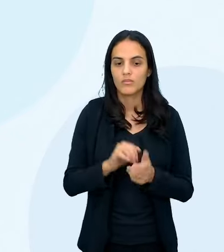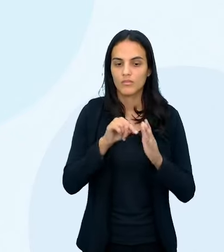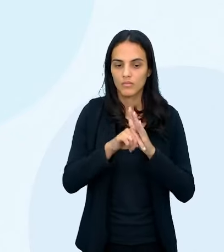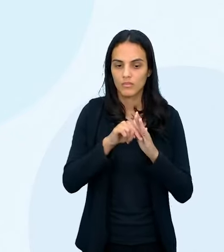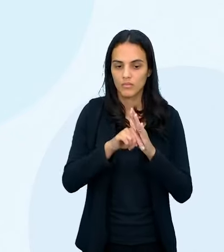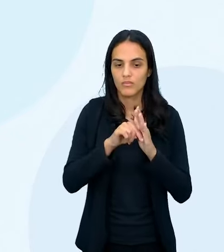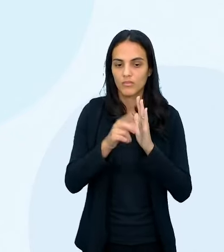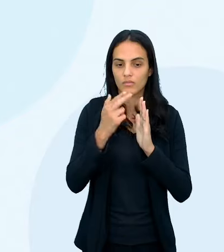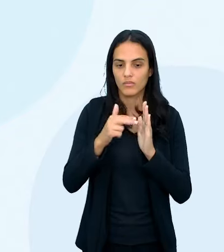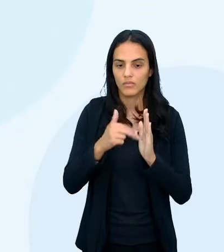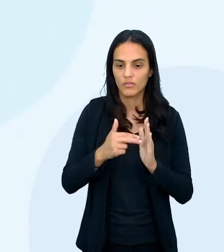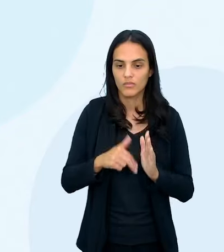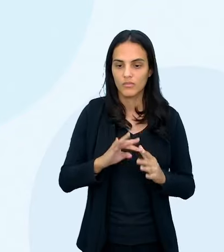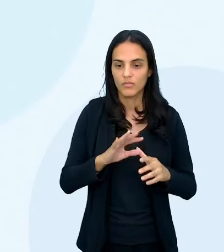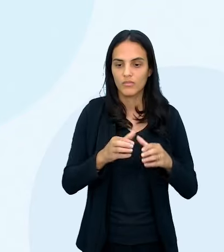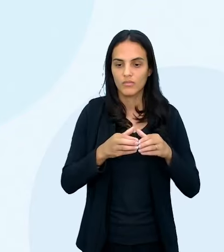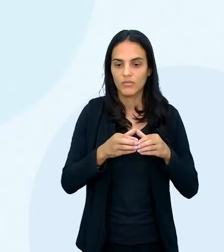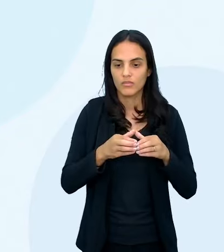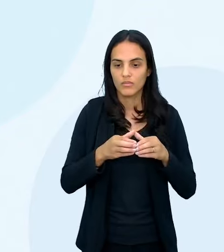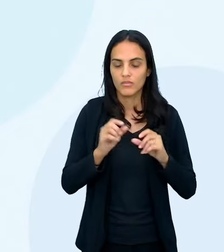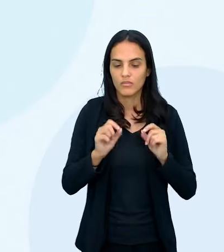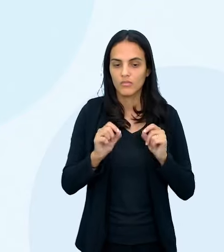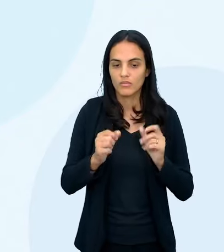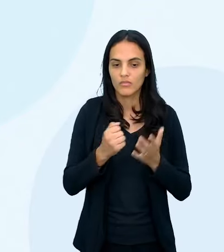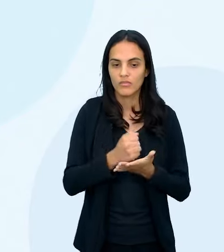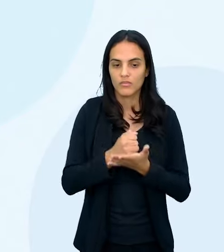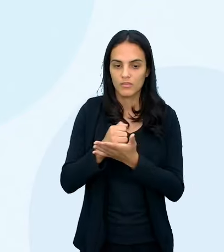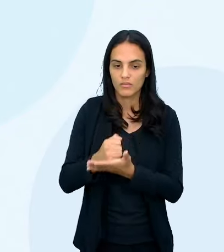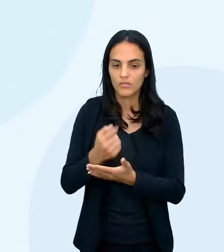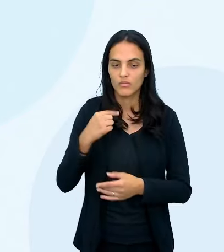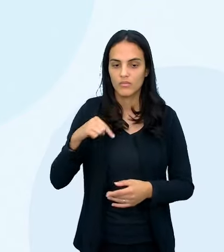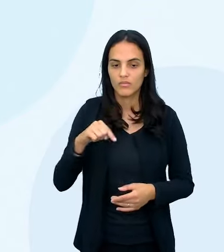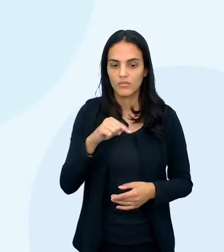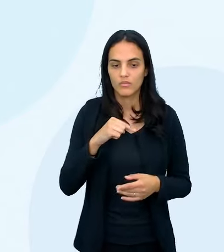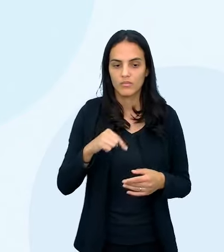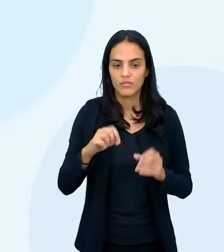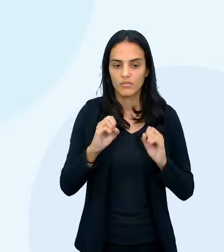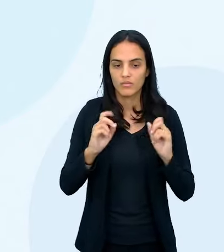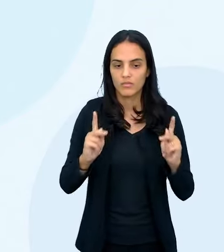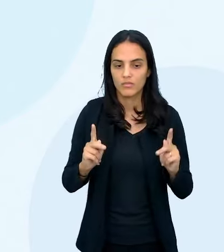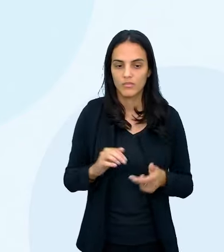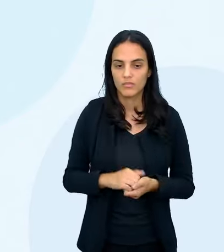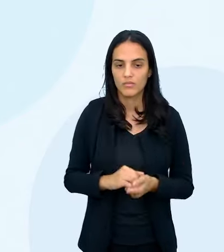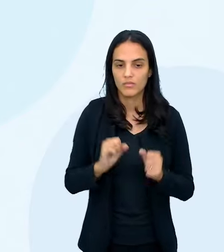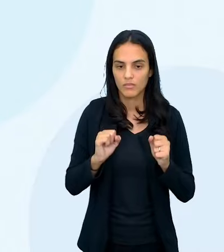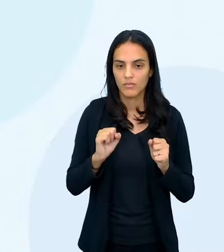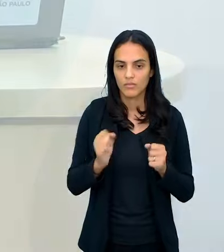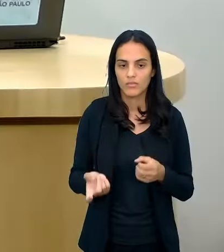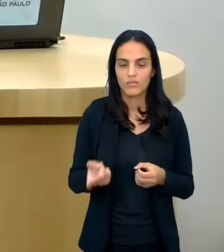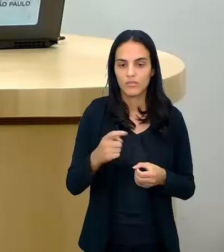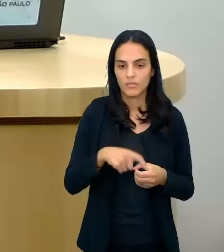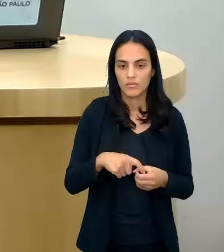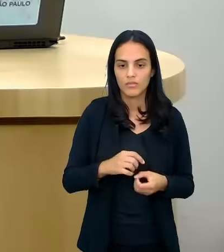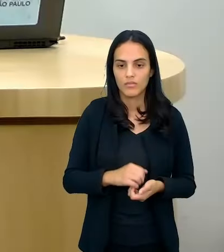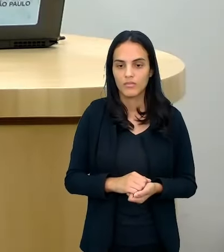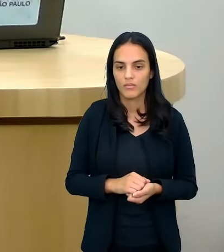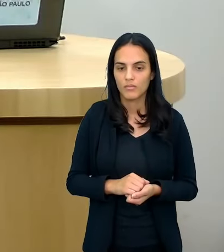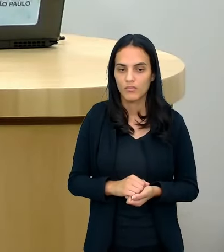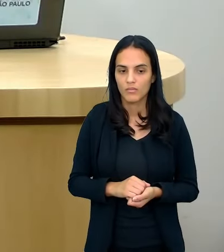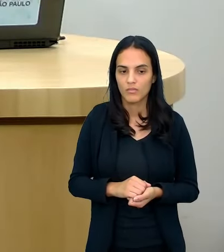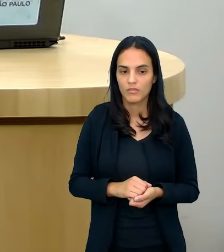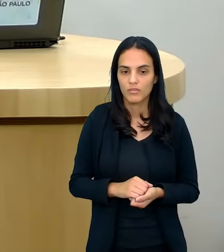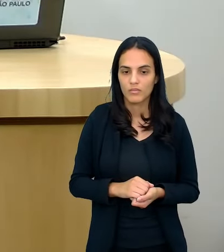registros de registro dos grupos, né, o que eles entregam para a gente. Pode voltar a tela para a gente, e aí a gente vai